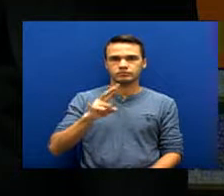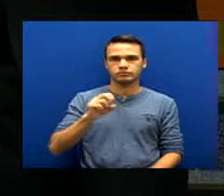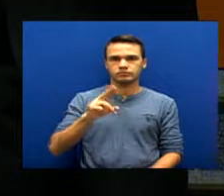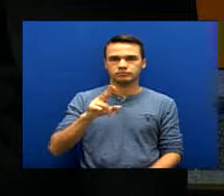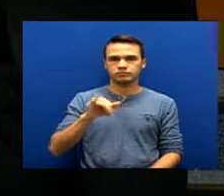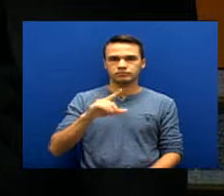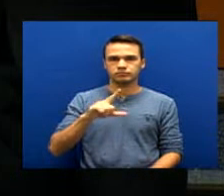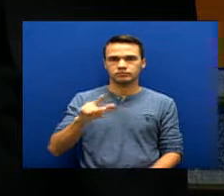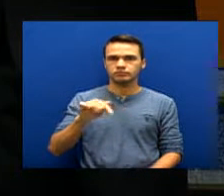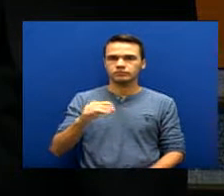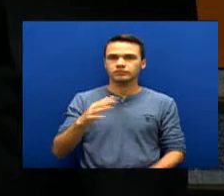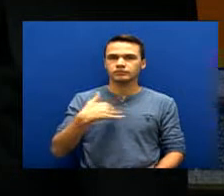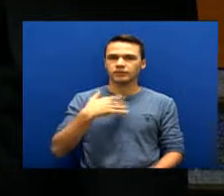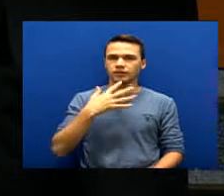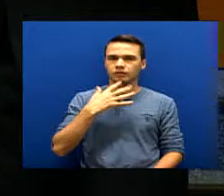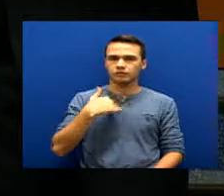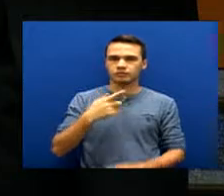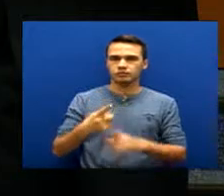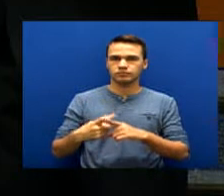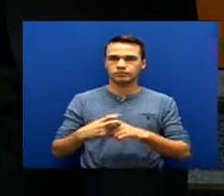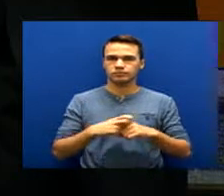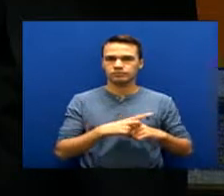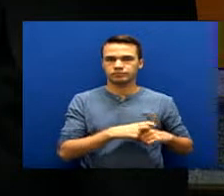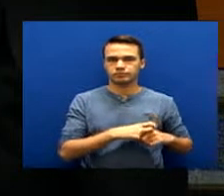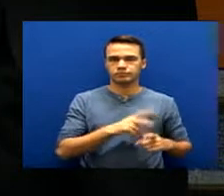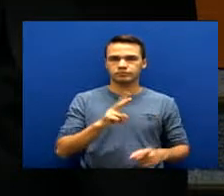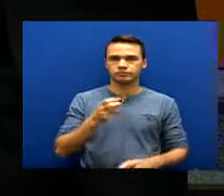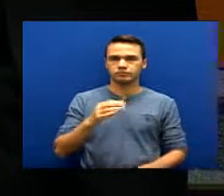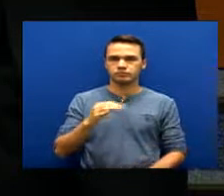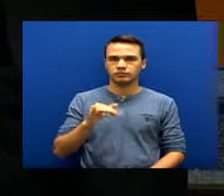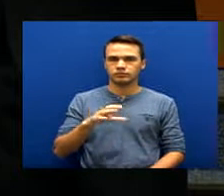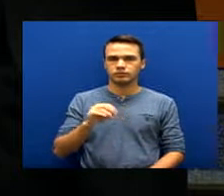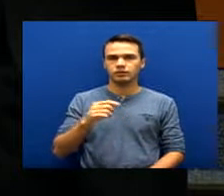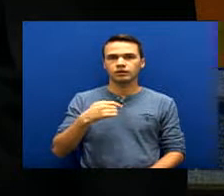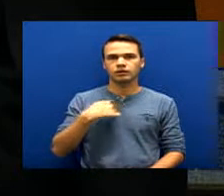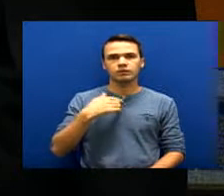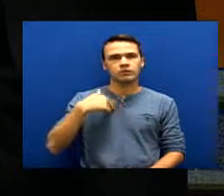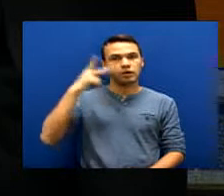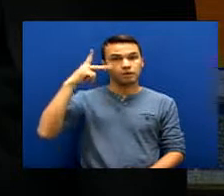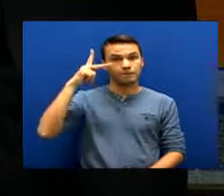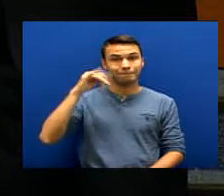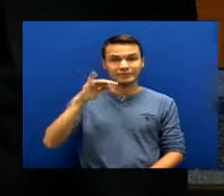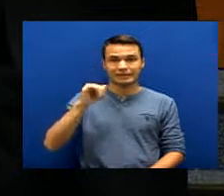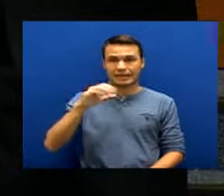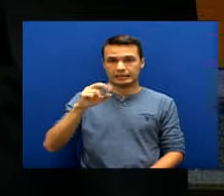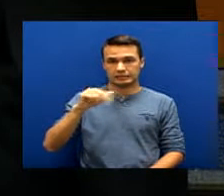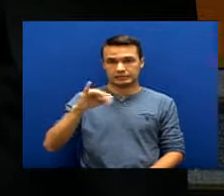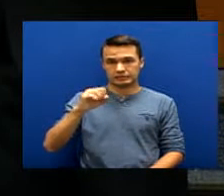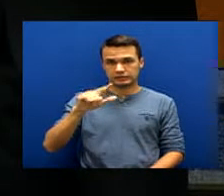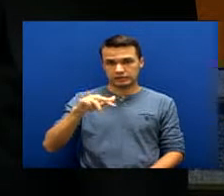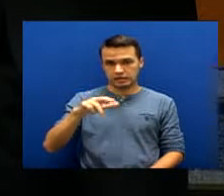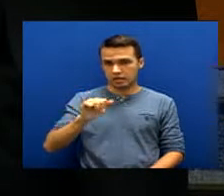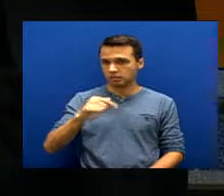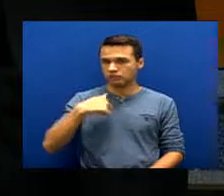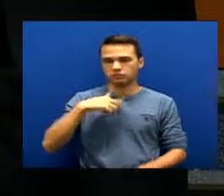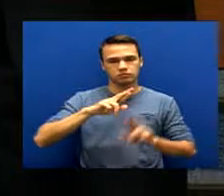Eu digo, você não vai pôr o curso que você fez lá, Israel? Ah, é mesmo, eu fiz. Olha só, como se isso fosse coisa assim, simples.